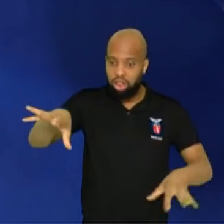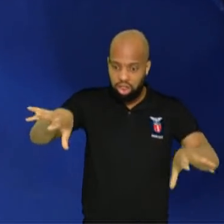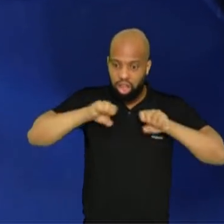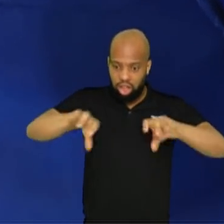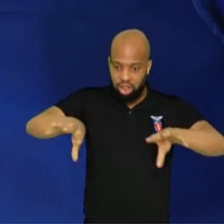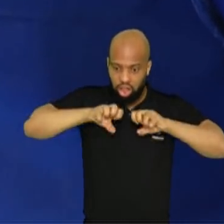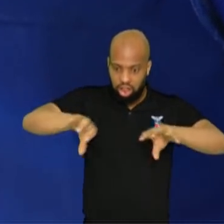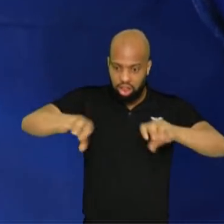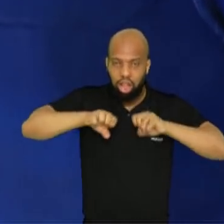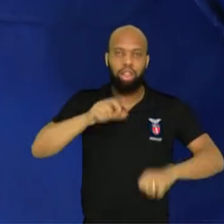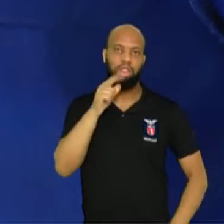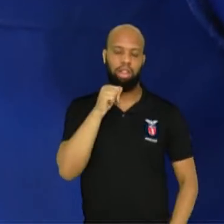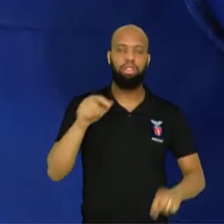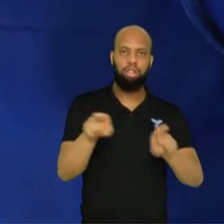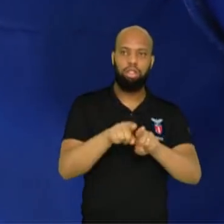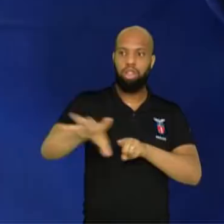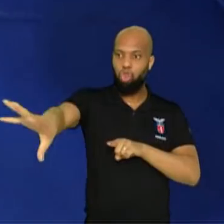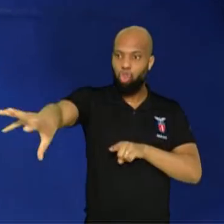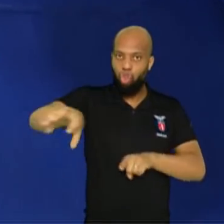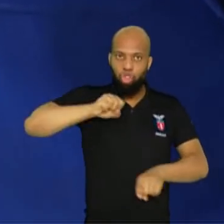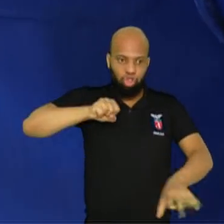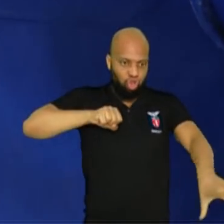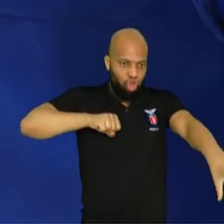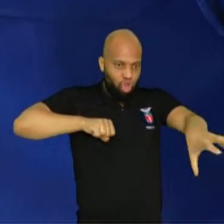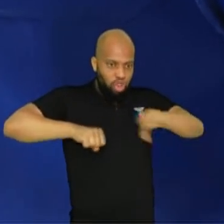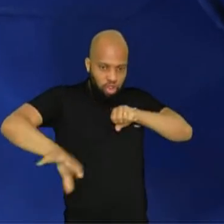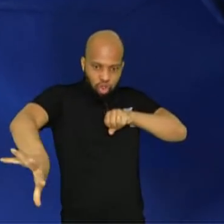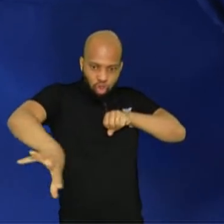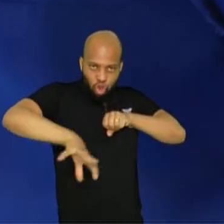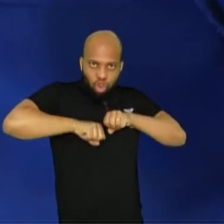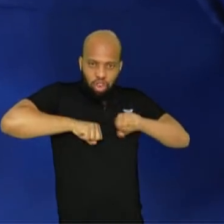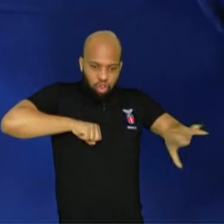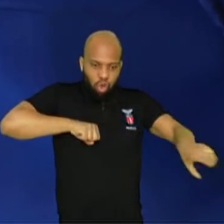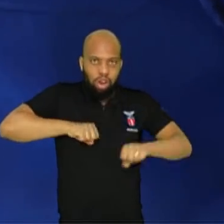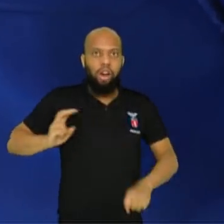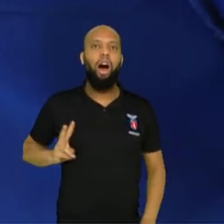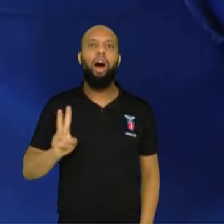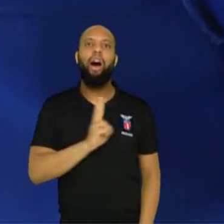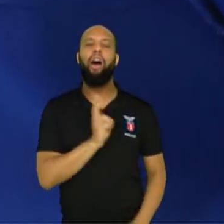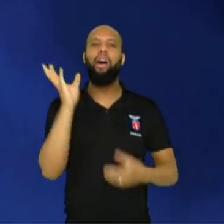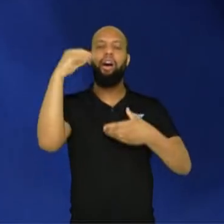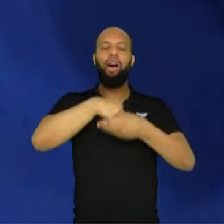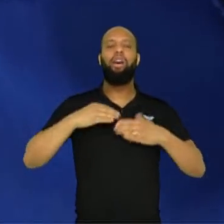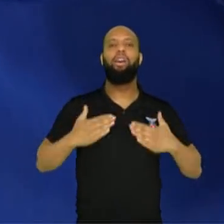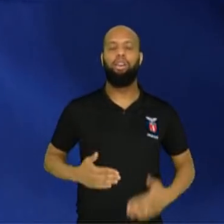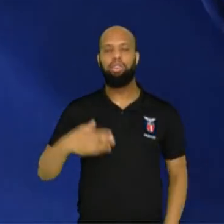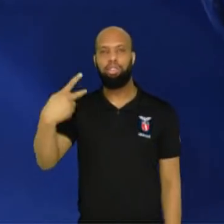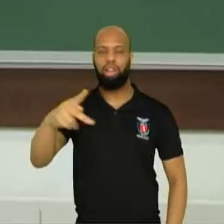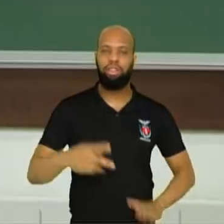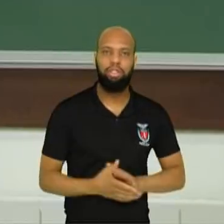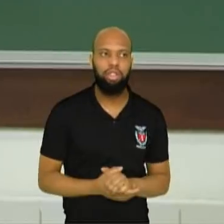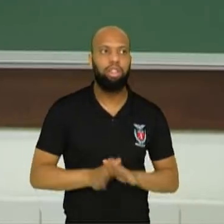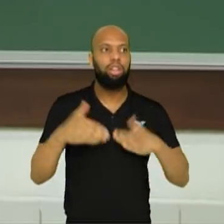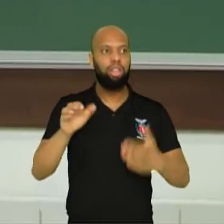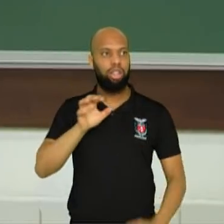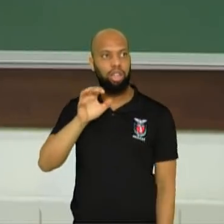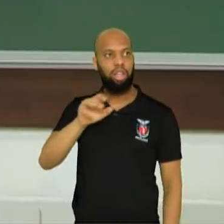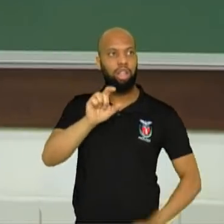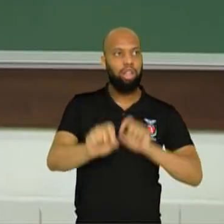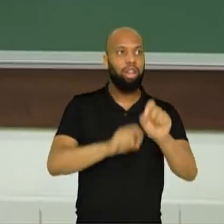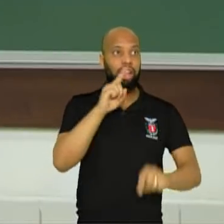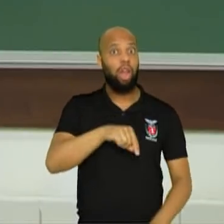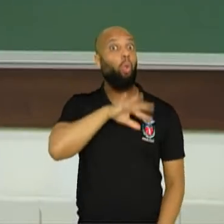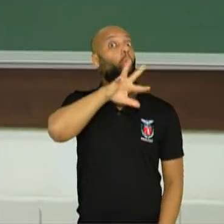água, por onde ela vai puxar essa água e vão entrar os nutrientes dentro do corpo dela. Lembrando que isso aqui, gente, é